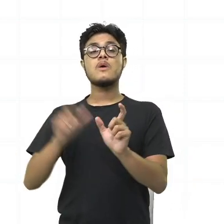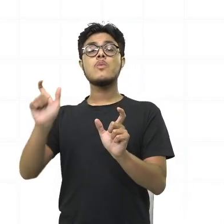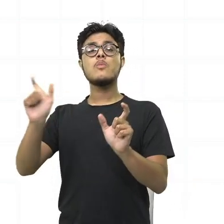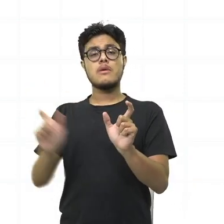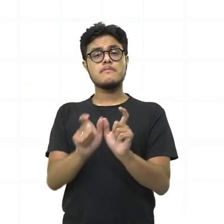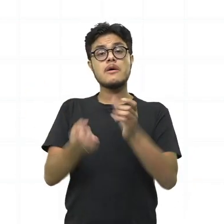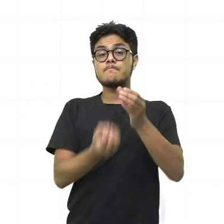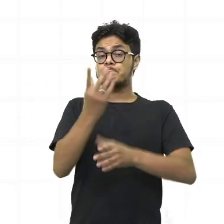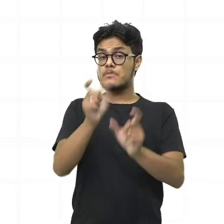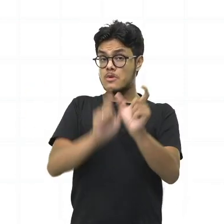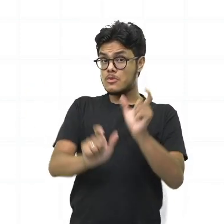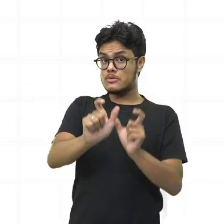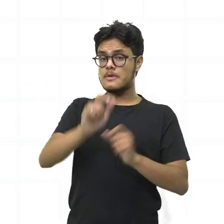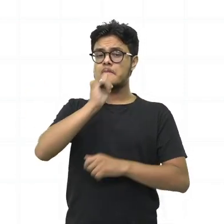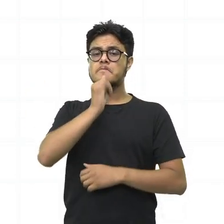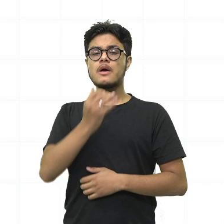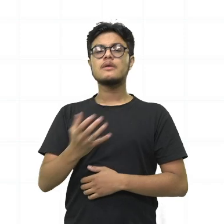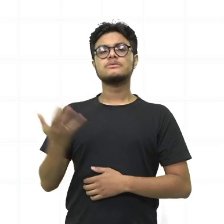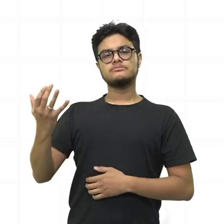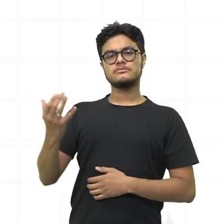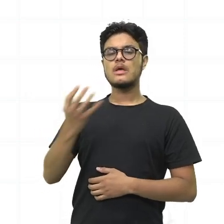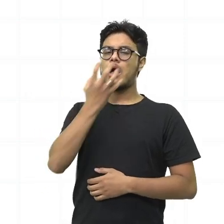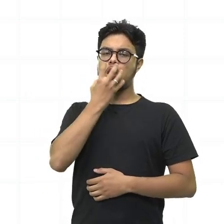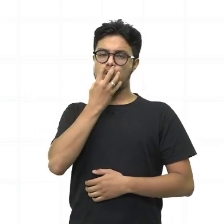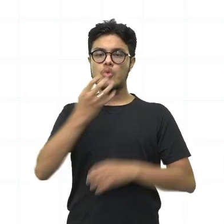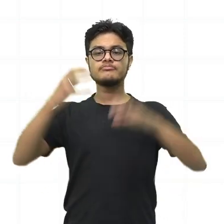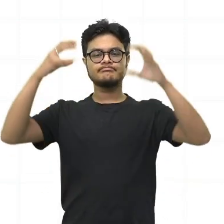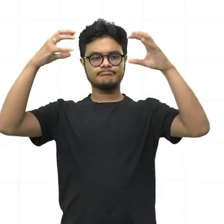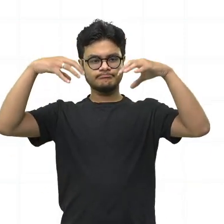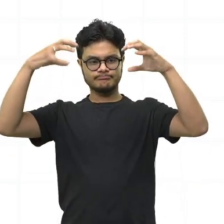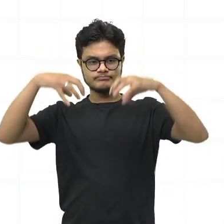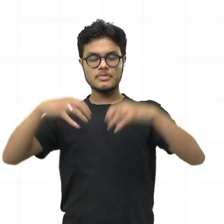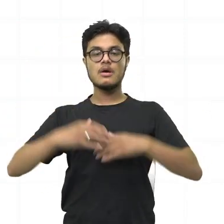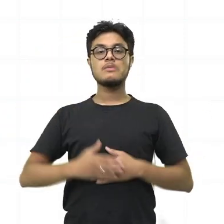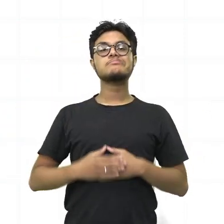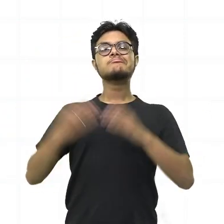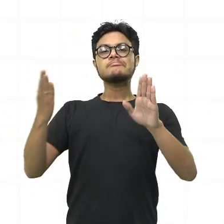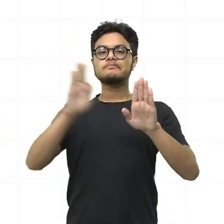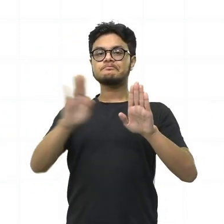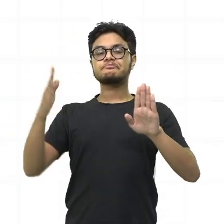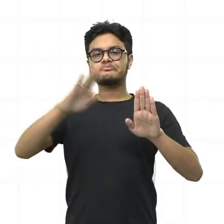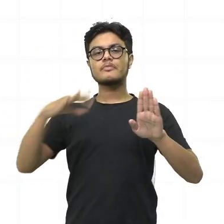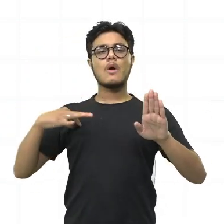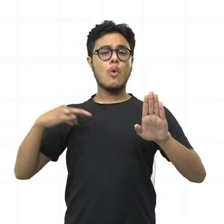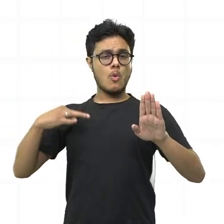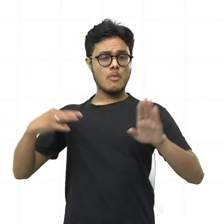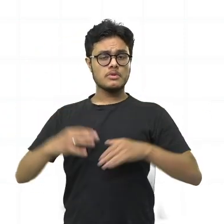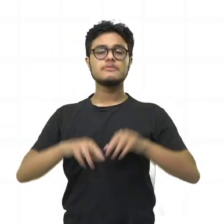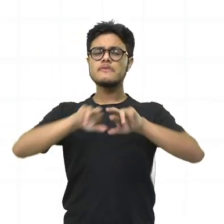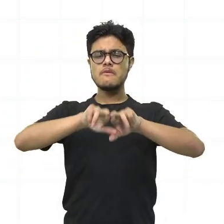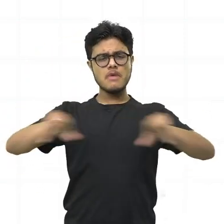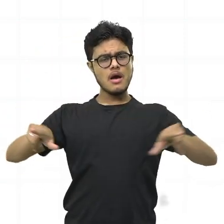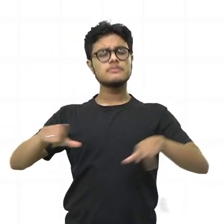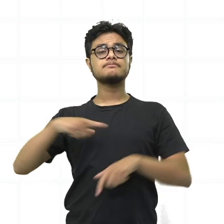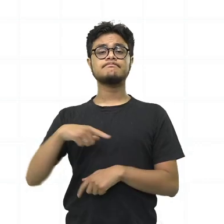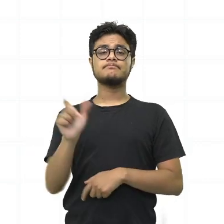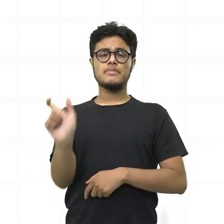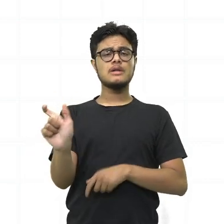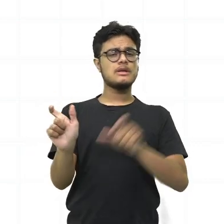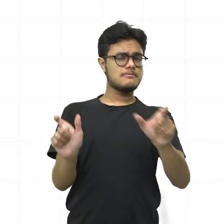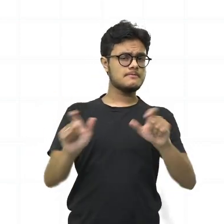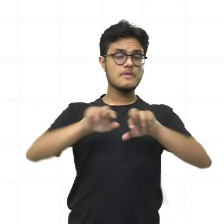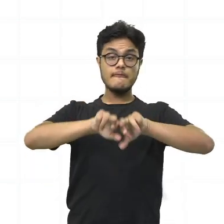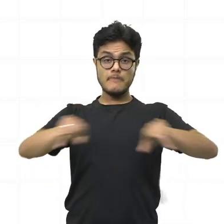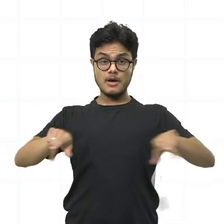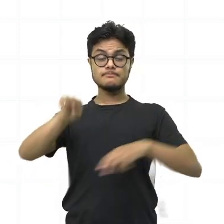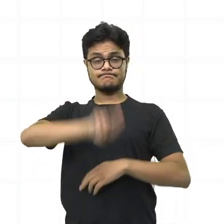de palavra. O exemplo, cachorro, chuva, guarda-roupa. Vocês vão ver aí outros exemplos com essas mesmas palavras, né? Cachorro,